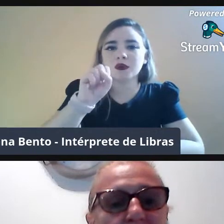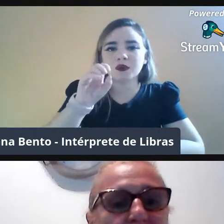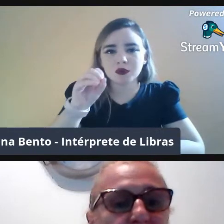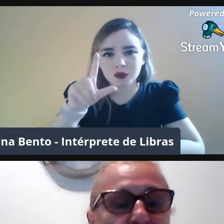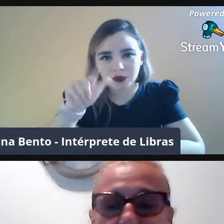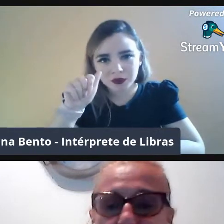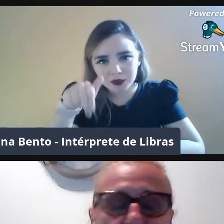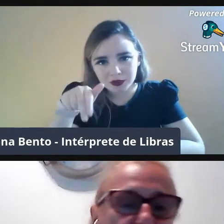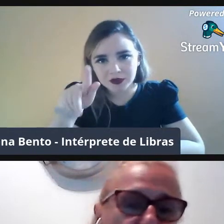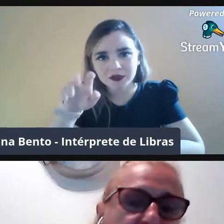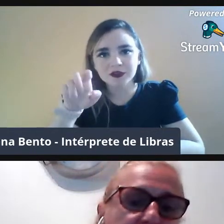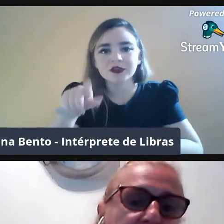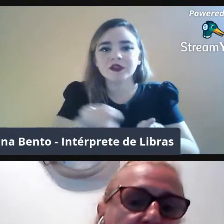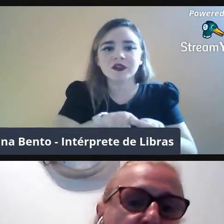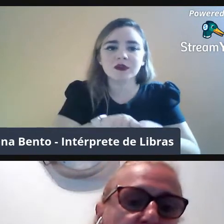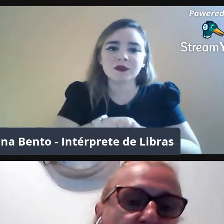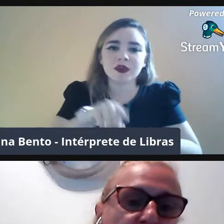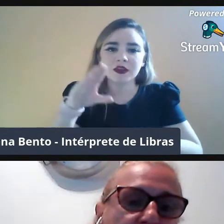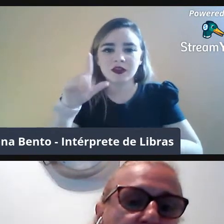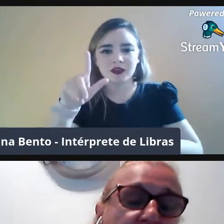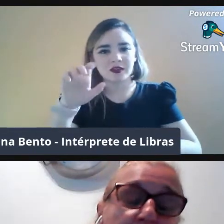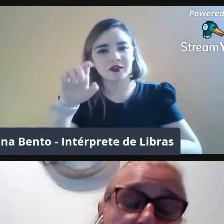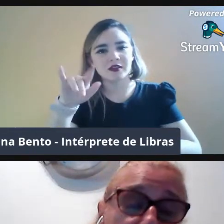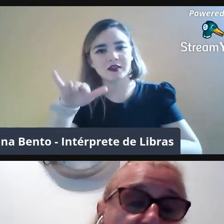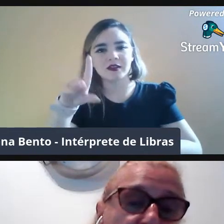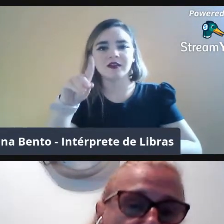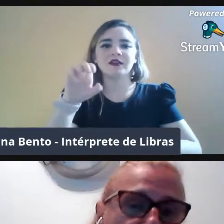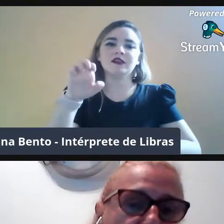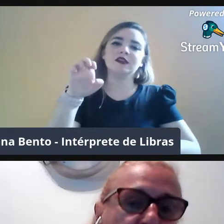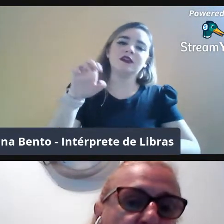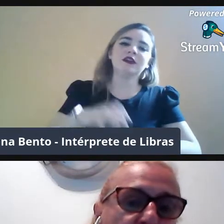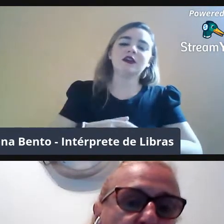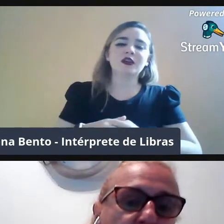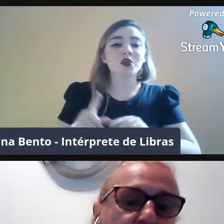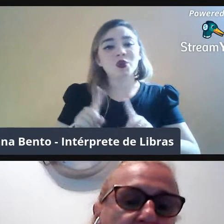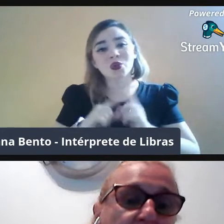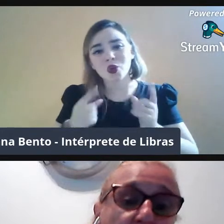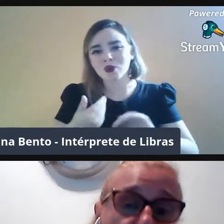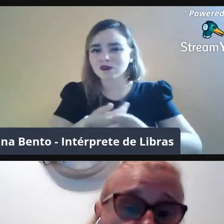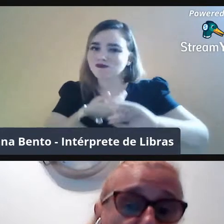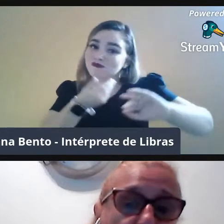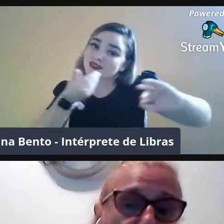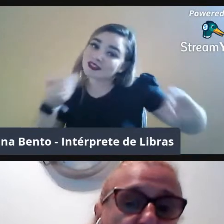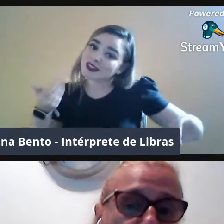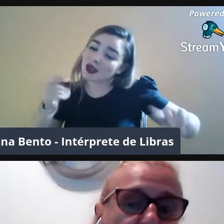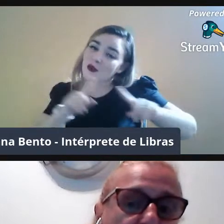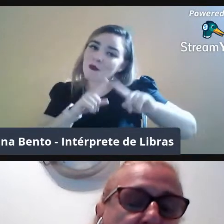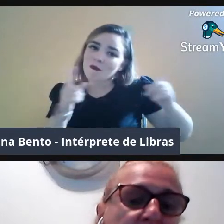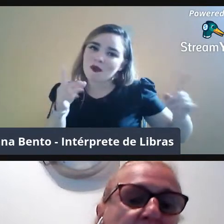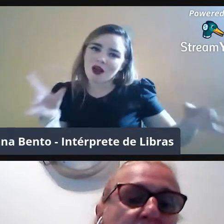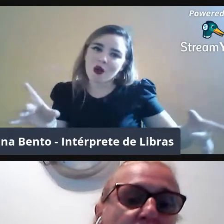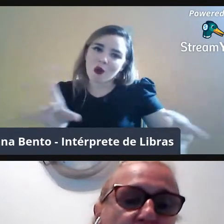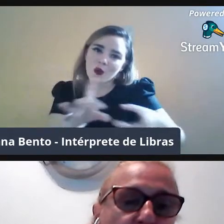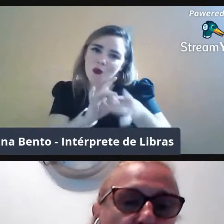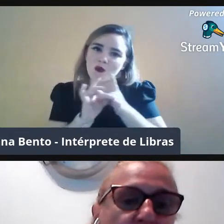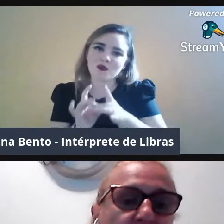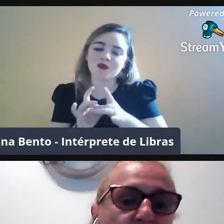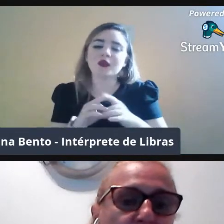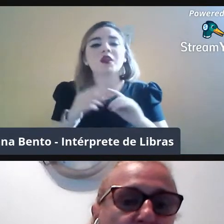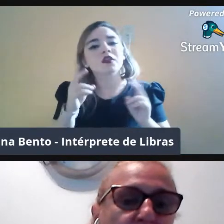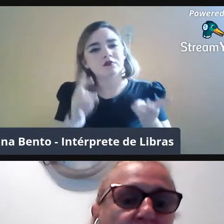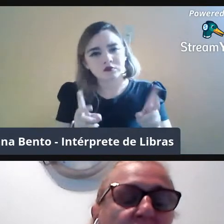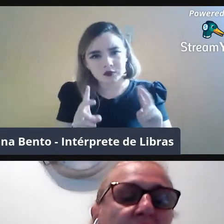tá? Por estar todos nós aqui, todos nós unidos, separados, mas unidos. Nós temos que entender que nós continuamos na pandemia,